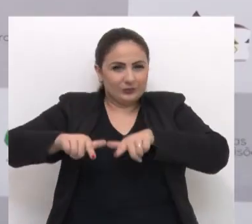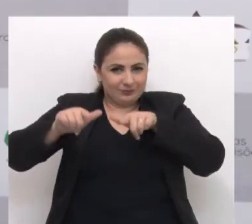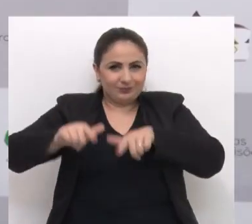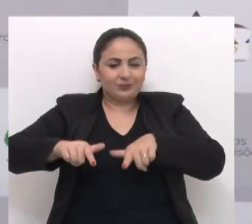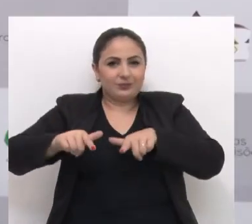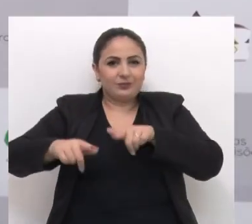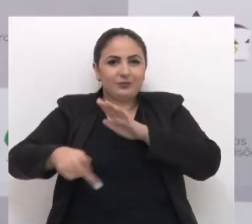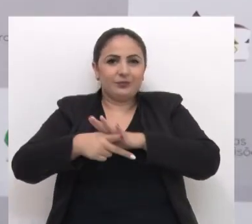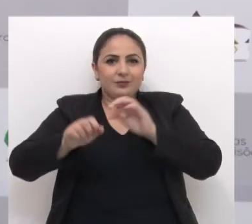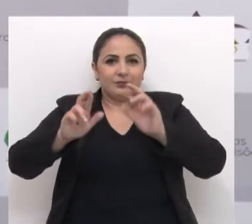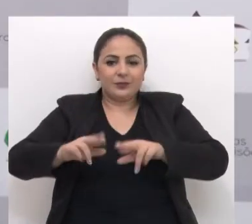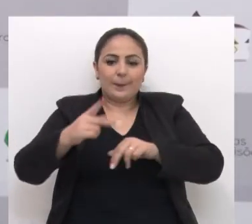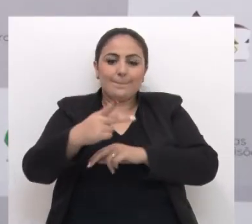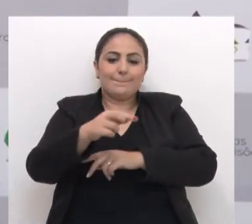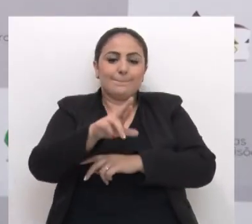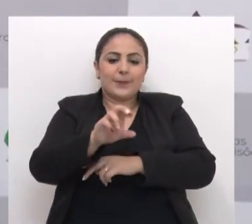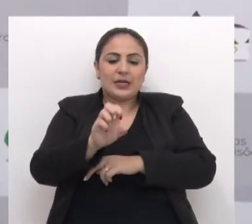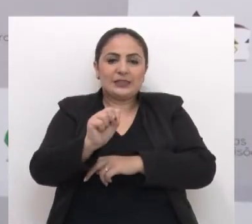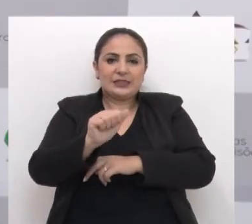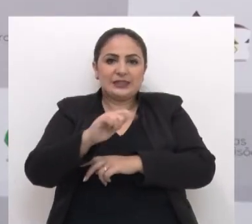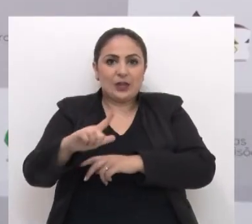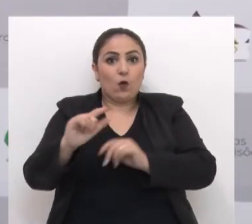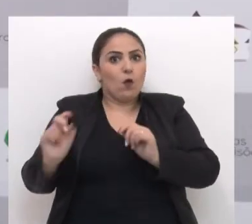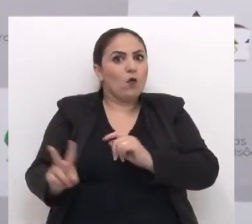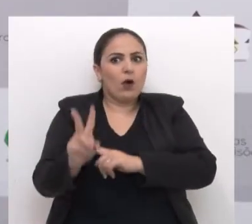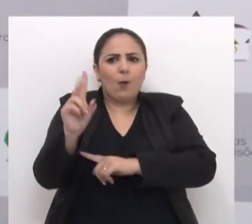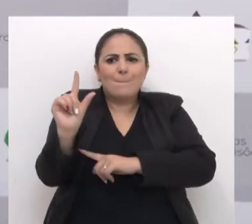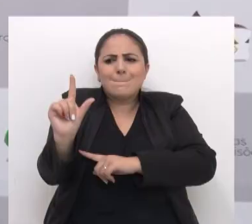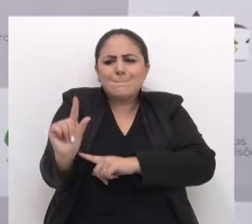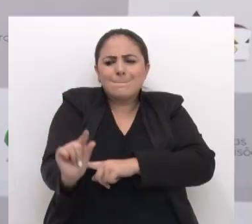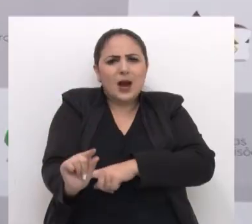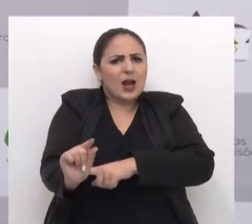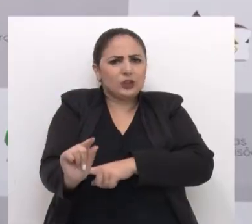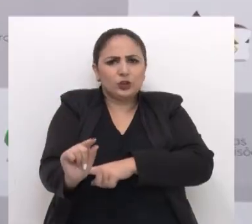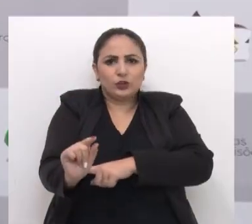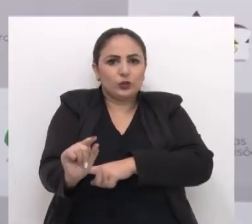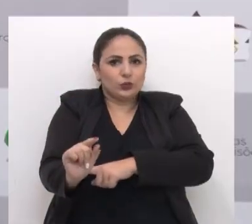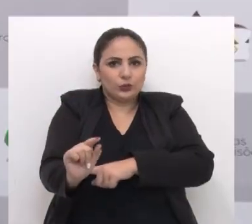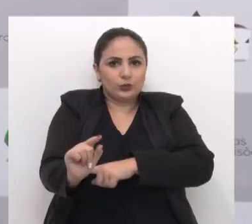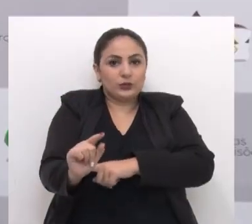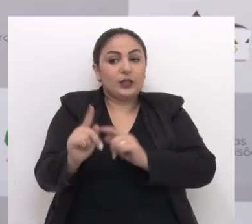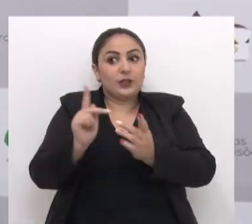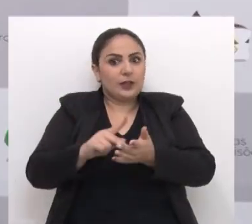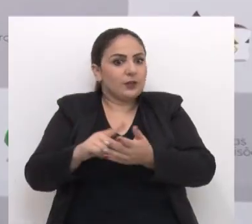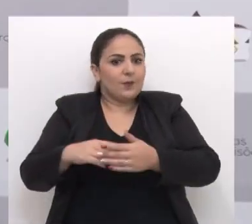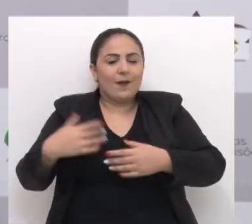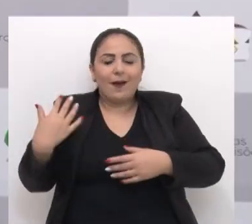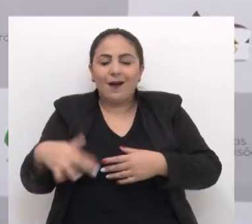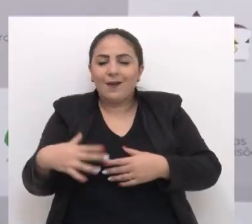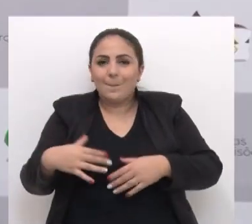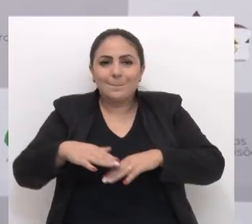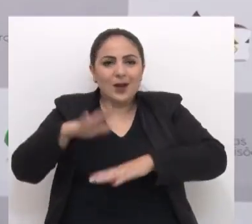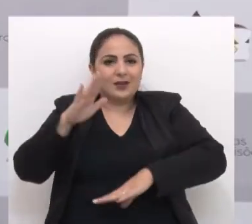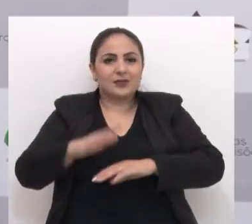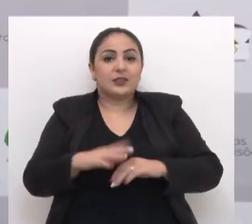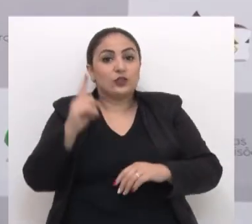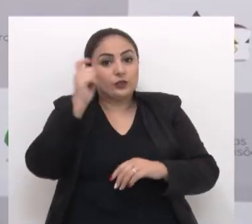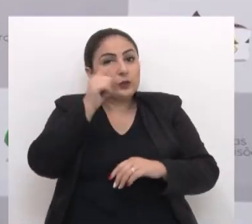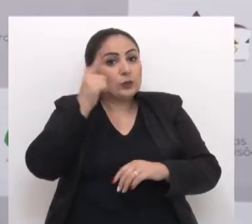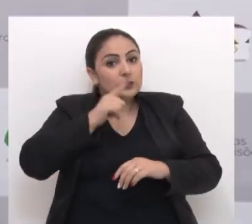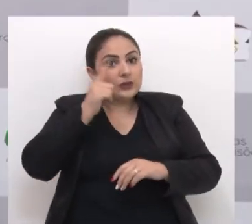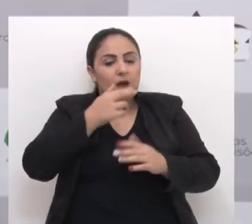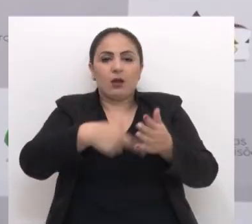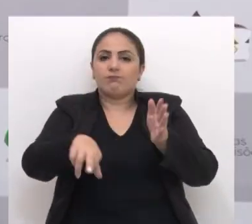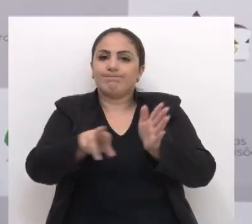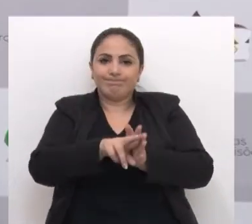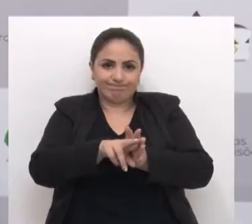postos da área do pré-sal a valores muito baixos, muito aquém daquilo que eles realmente valem. E dificilmente nós